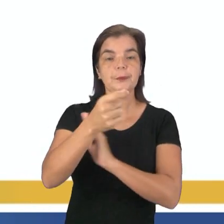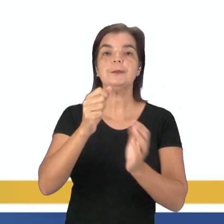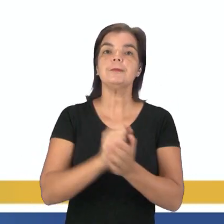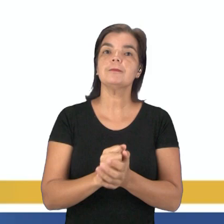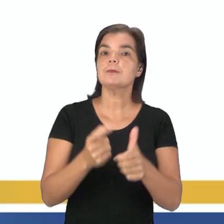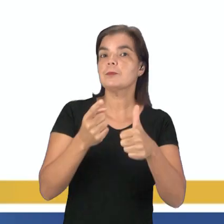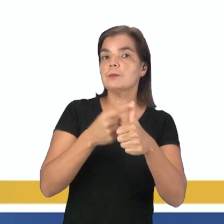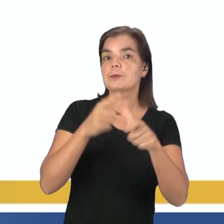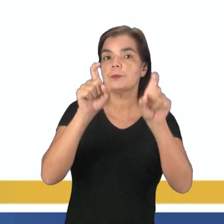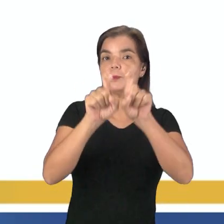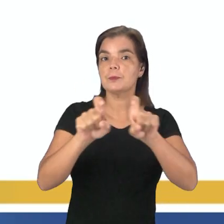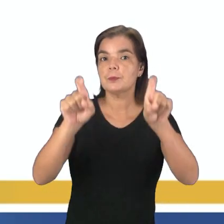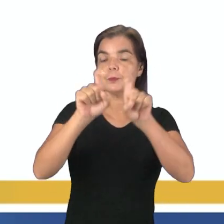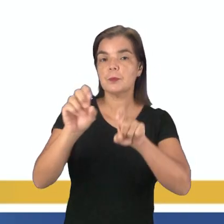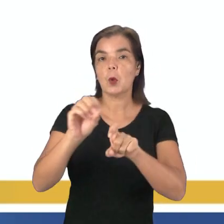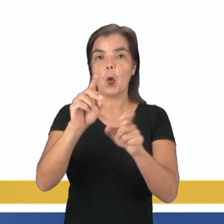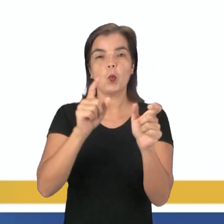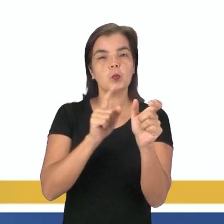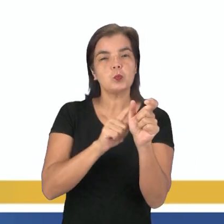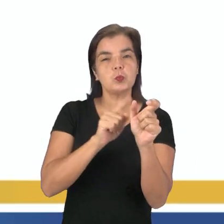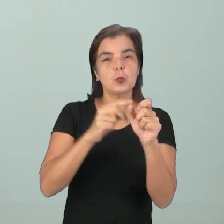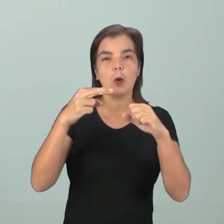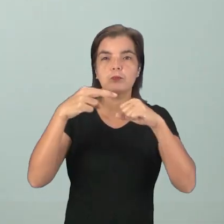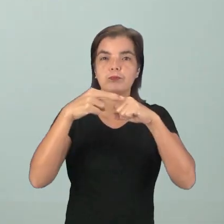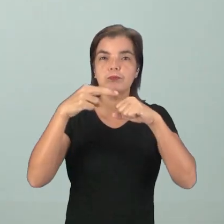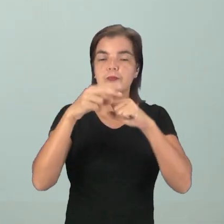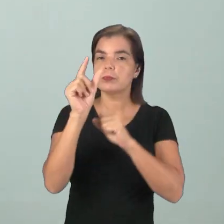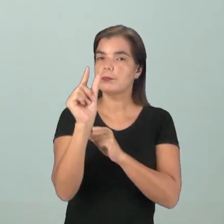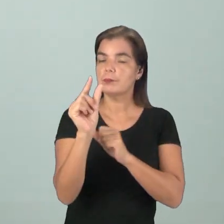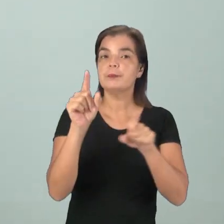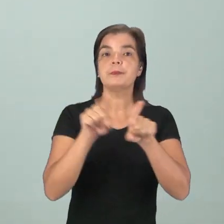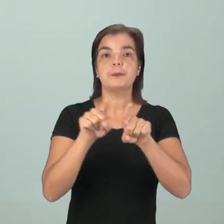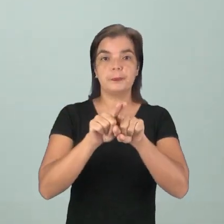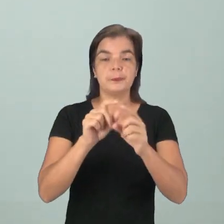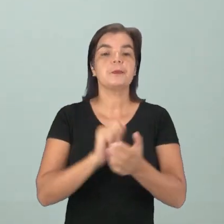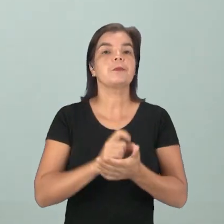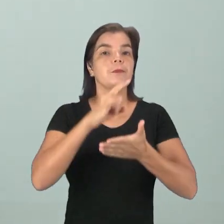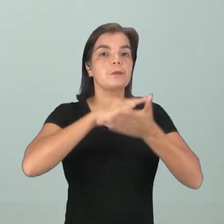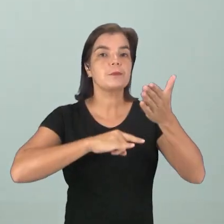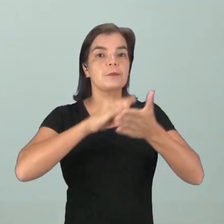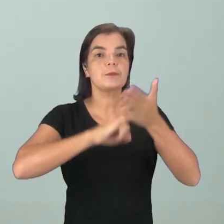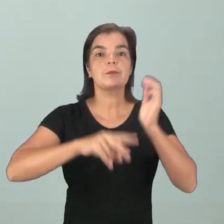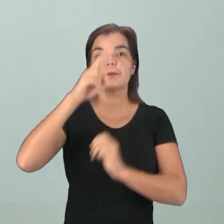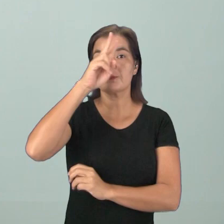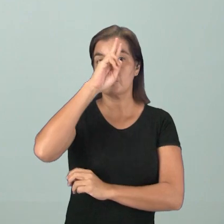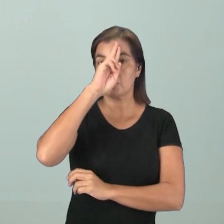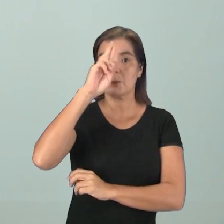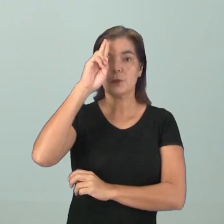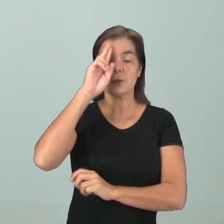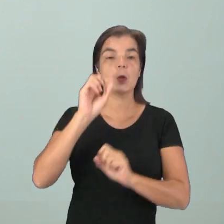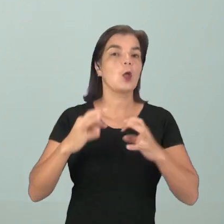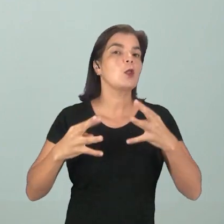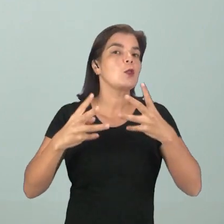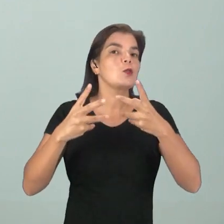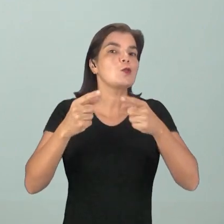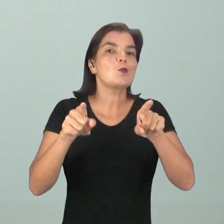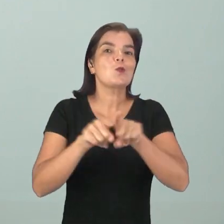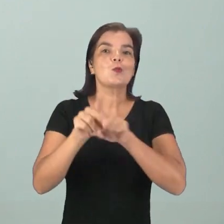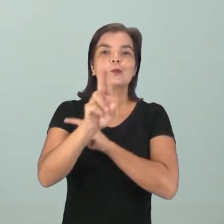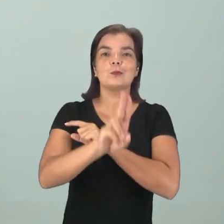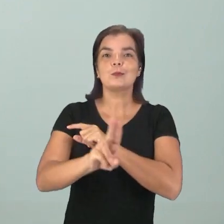primeiros computadores ou microchips. Então, basicamente, as fontes históricas são todas essas fontes que